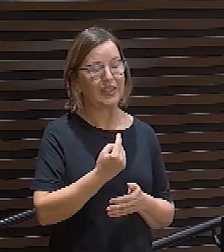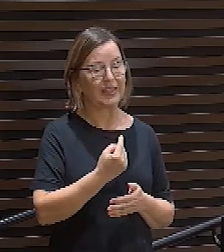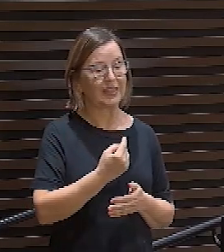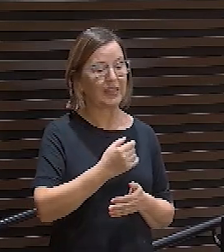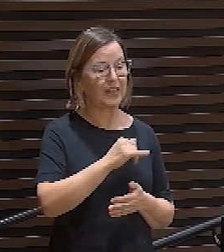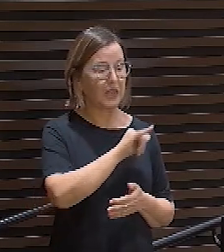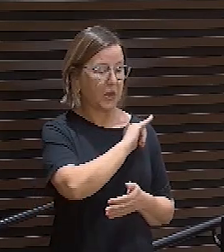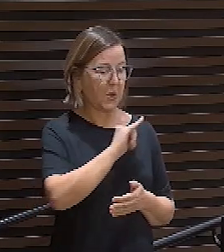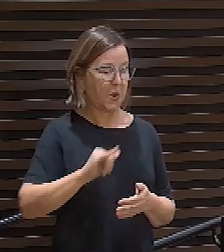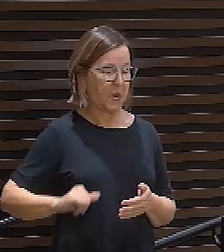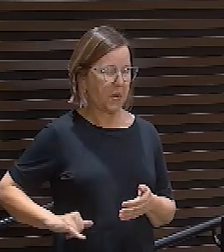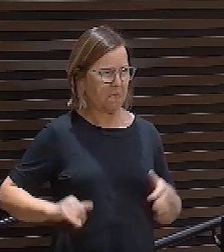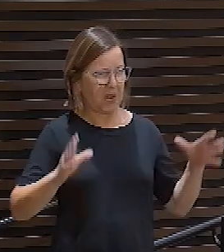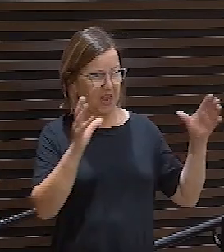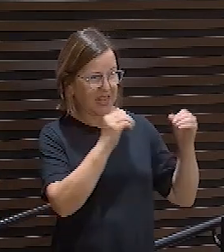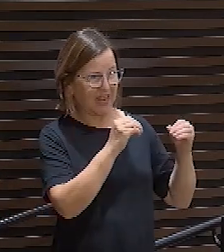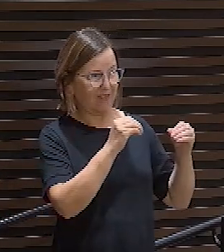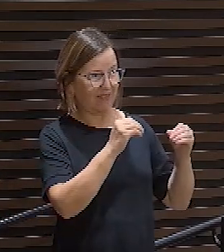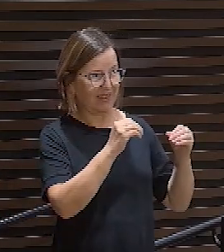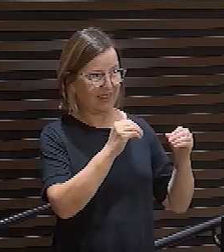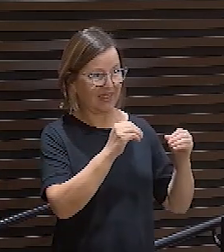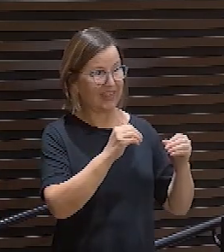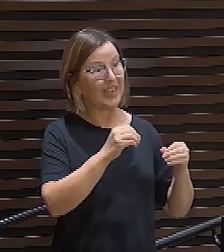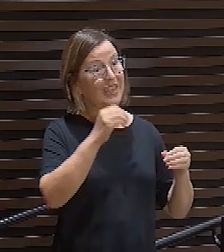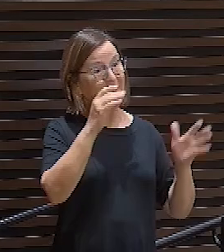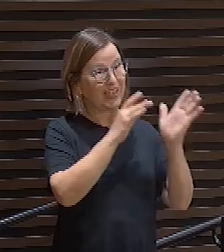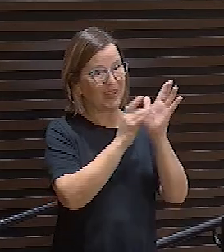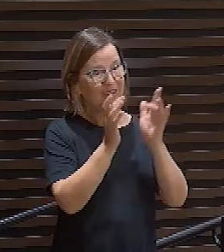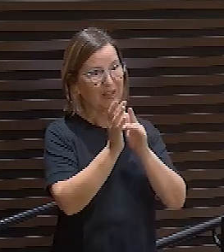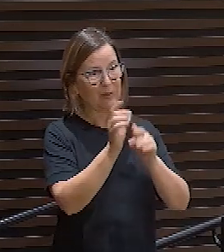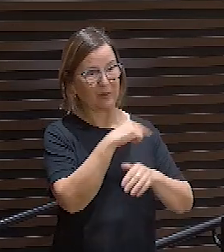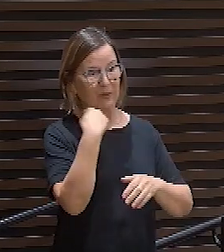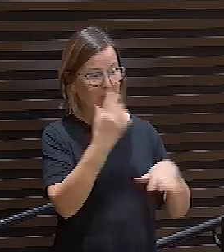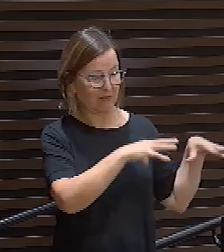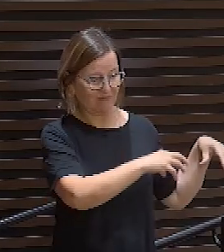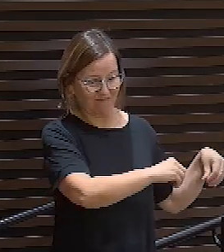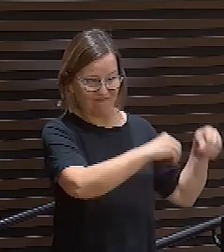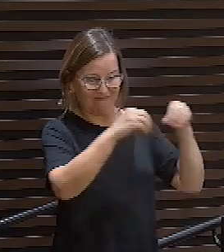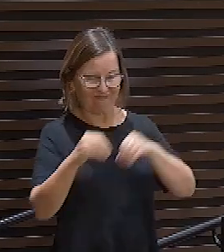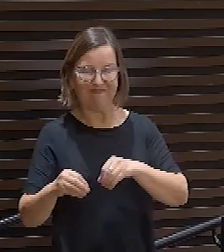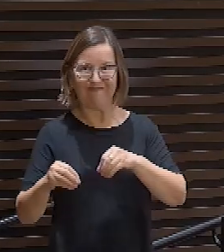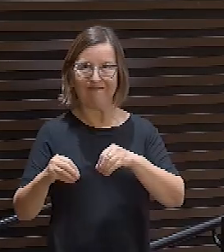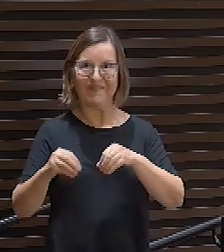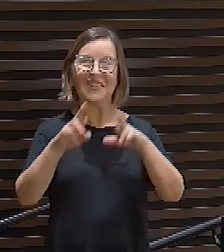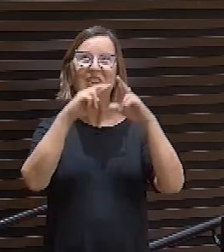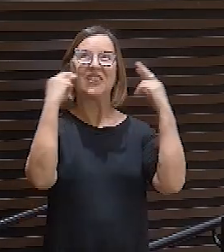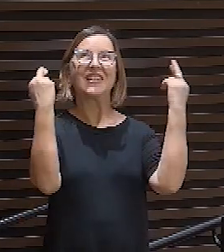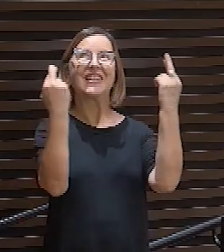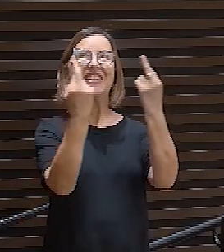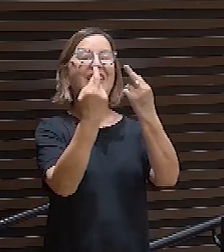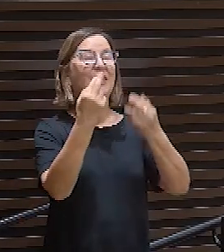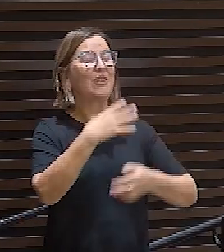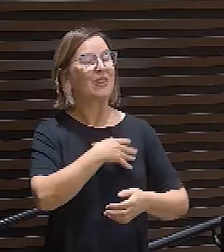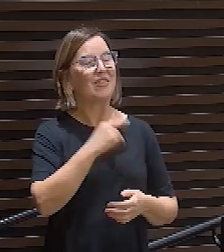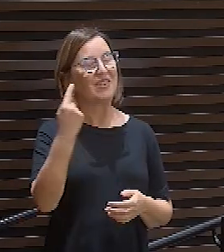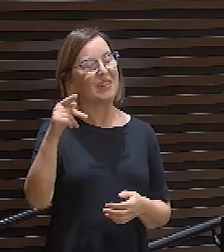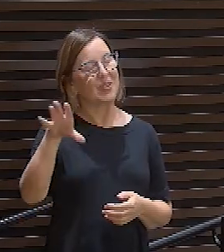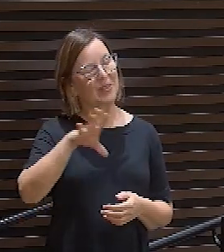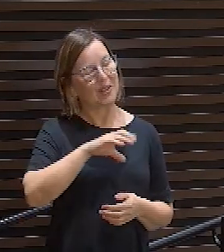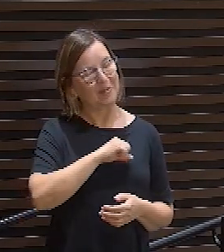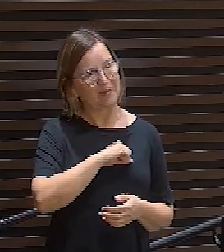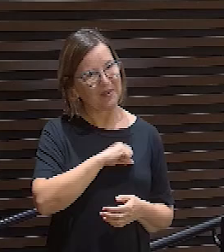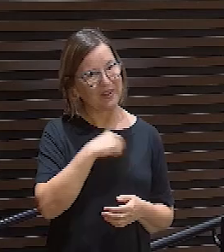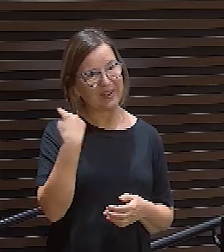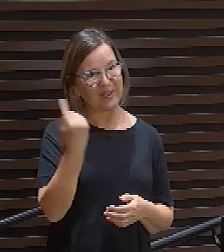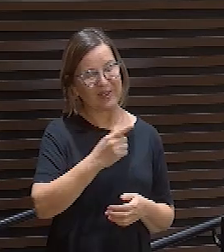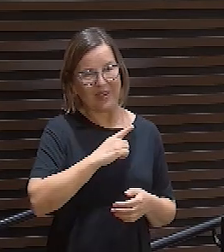nos transportou para o reino do Filho do seu amor, no qual temos a redenção e a remissão dos pecados. Então a